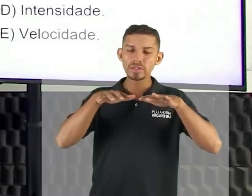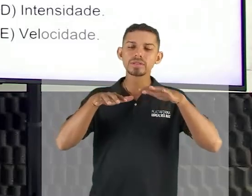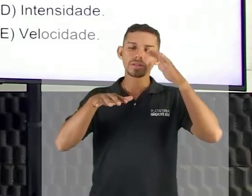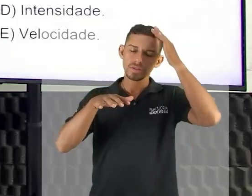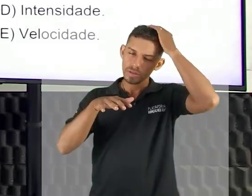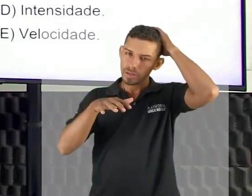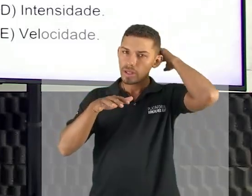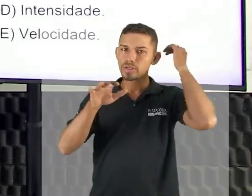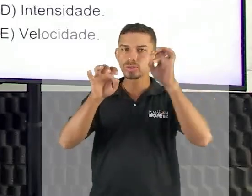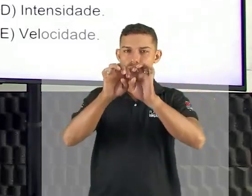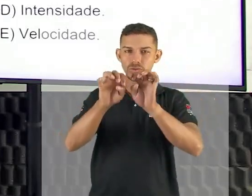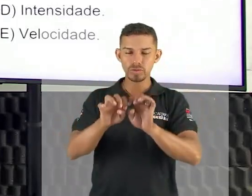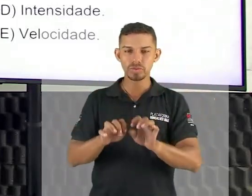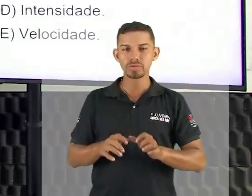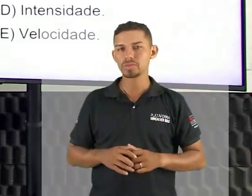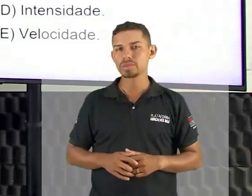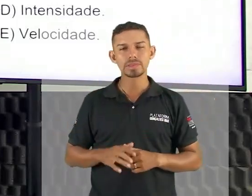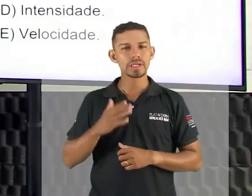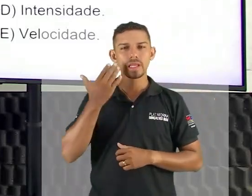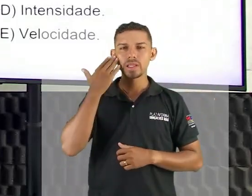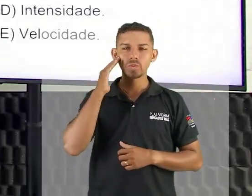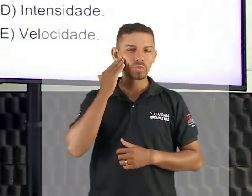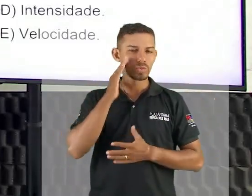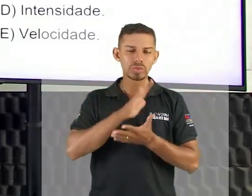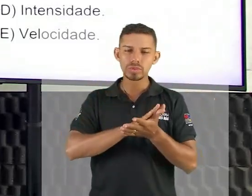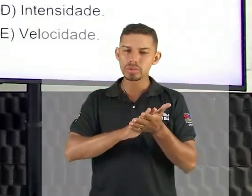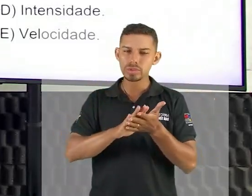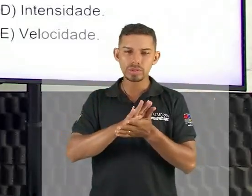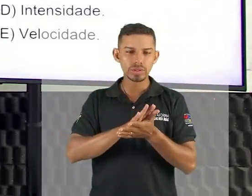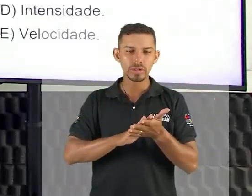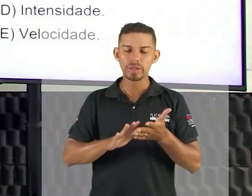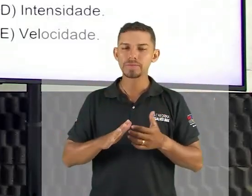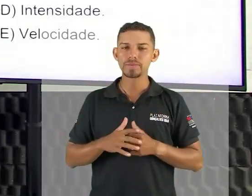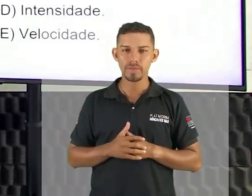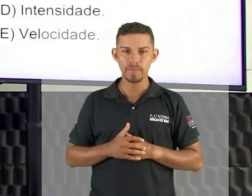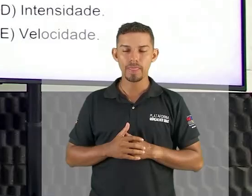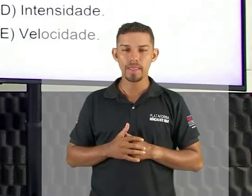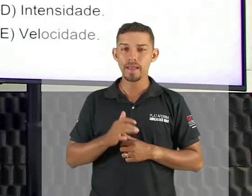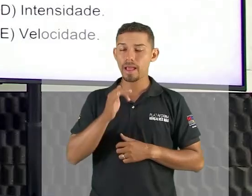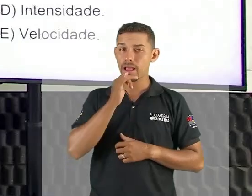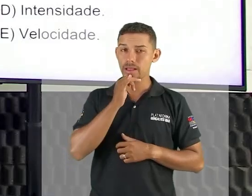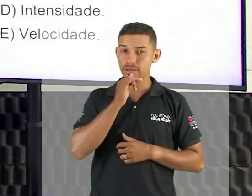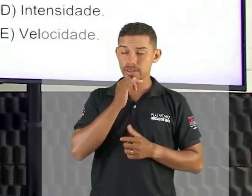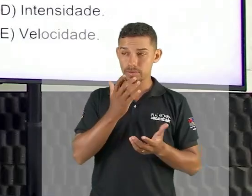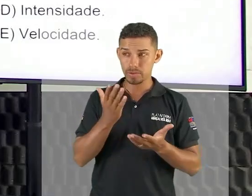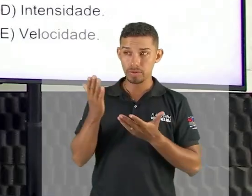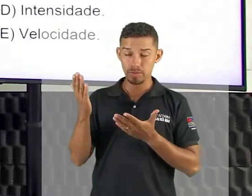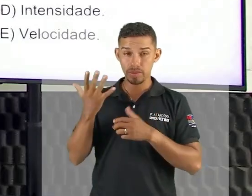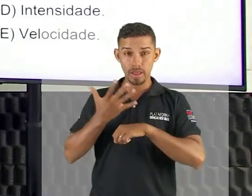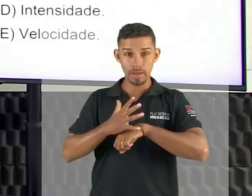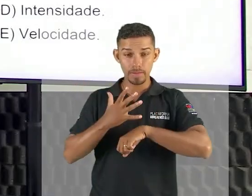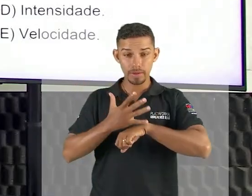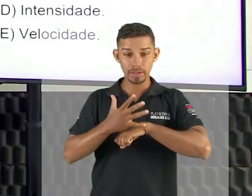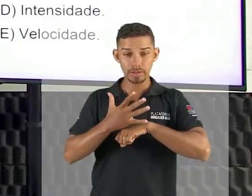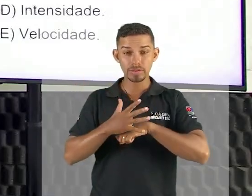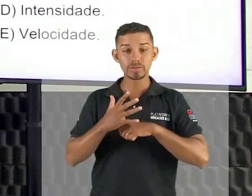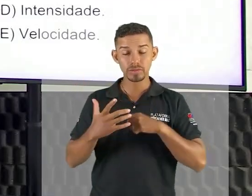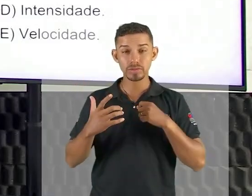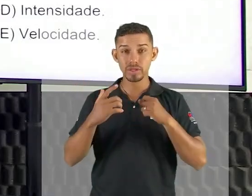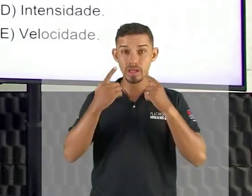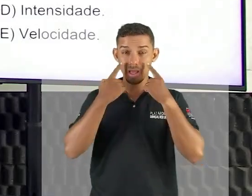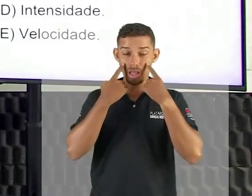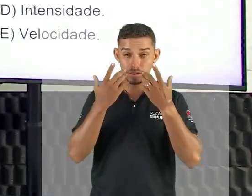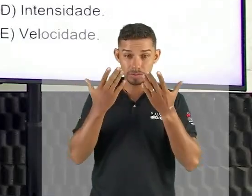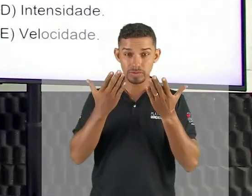da estrutura não entendi nada Joadson Então deixa eu dar um exemplo para vocês prático e bem